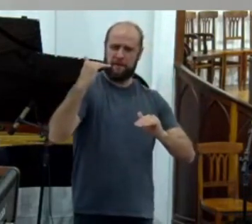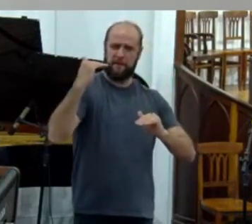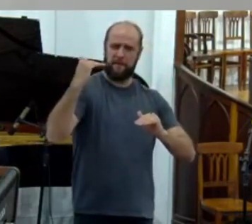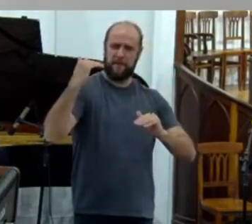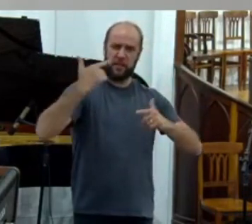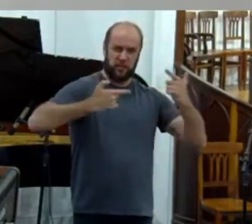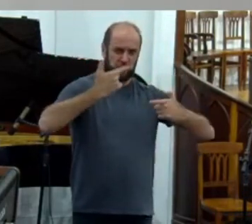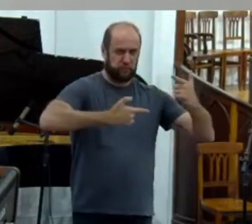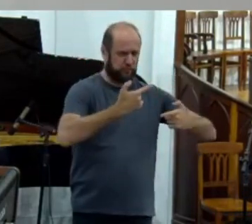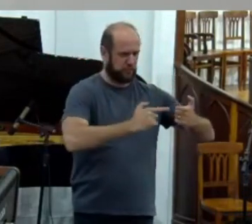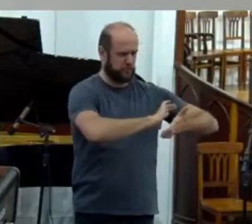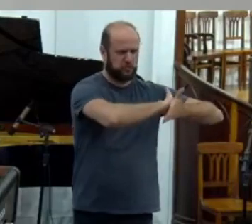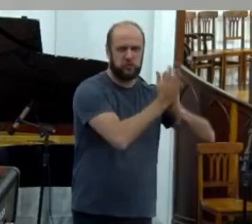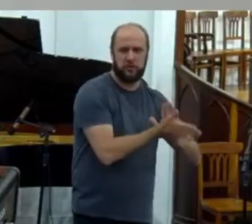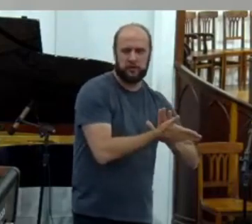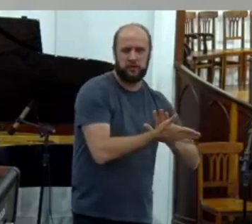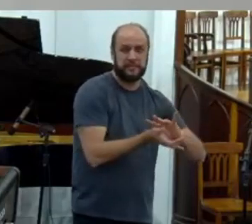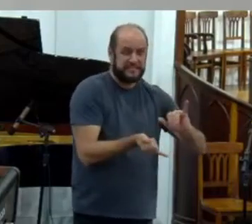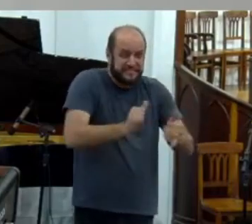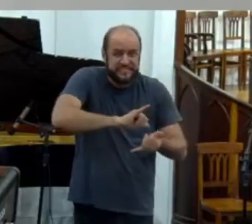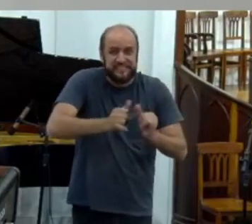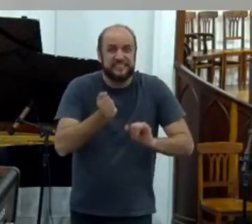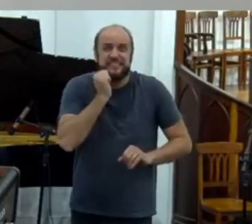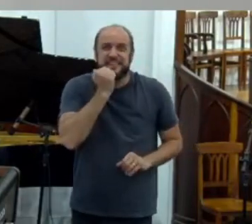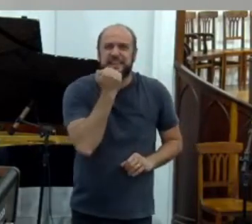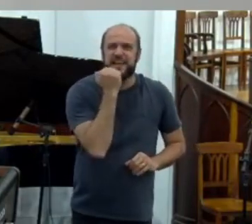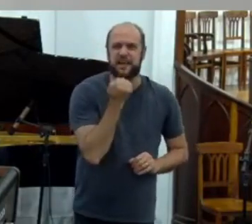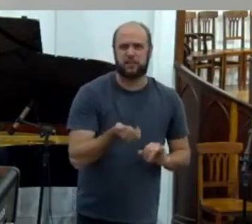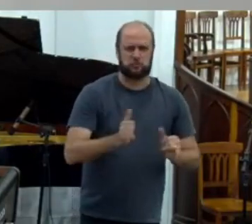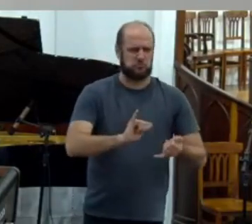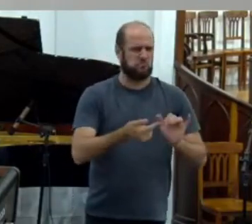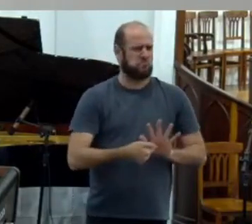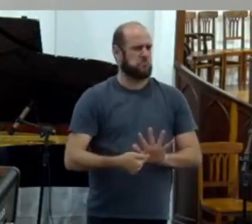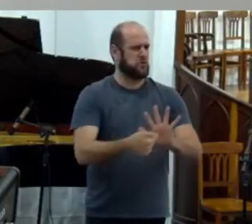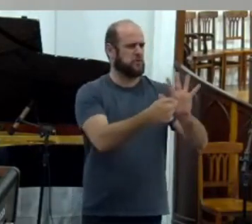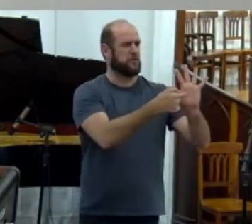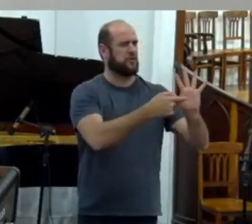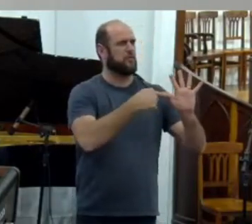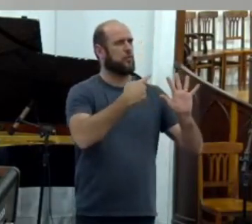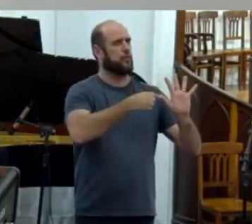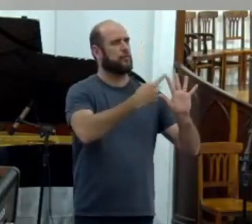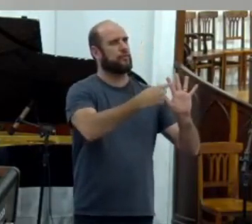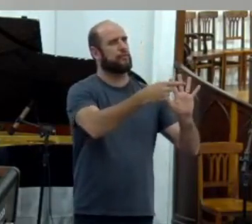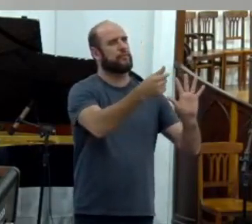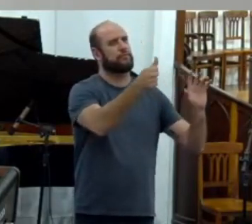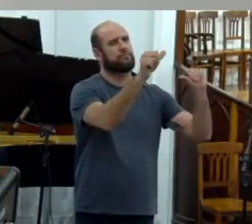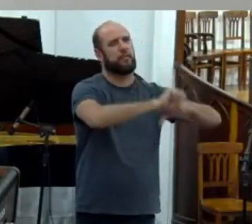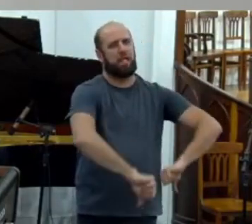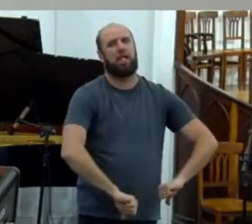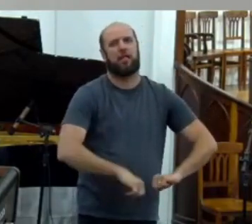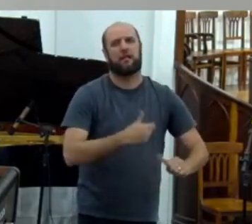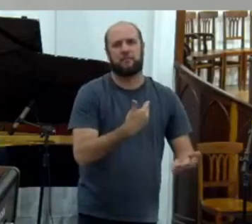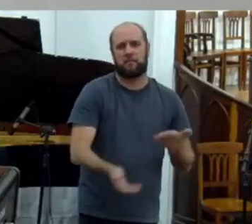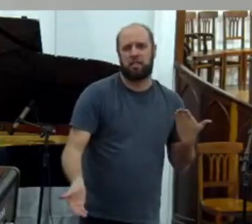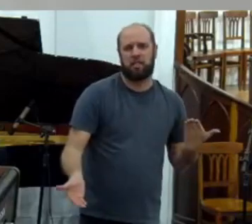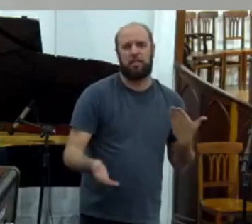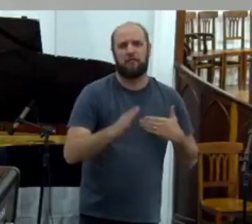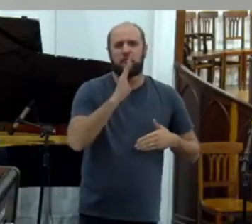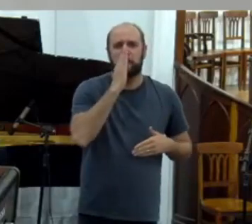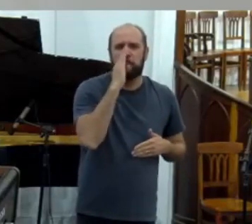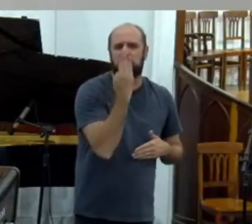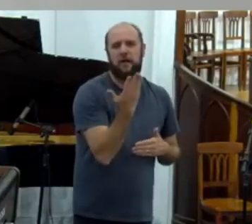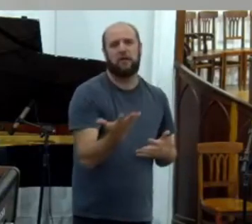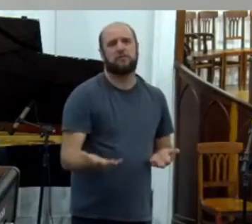tudo. Descobertas científicas que mostravam-se ser gloriosas, mas depois de um tempo mostram-se falácias, mostram-se